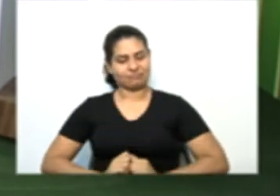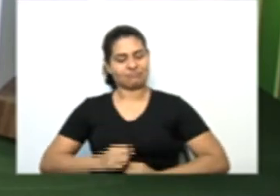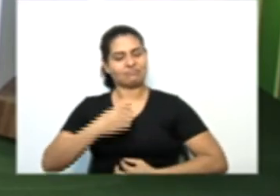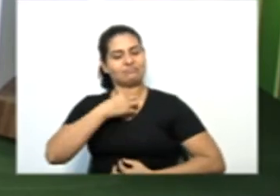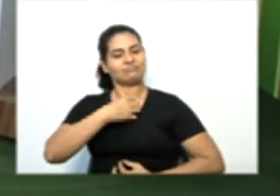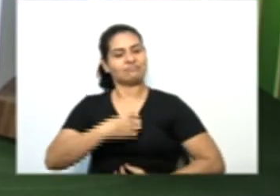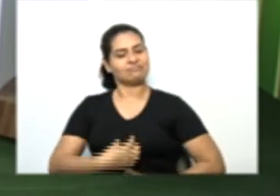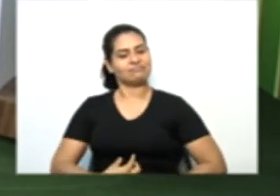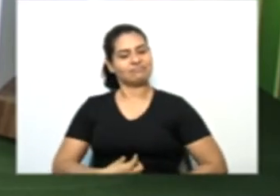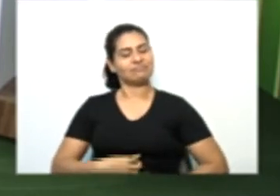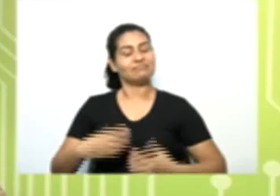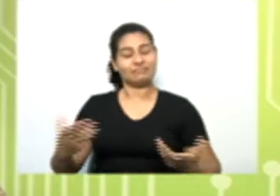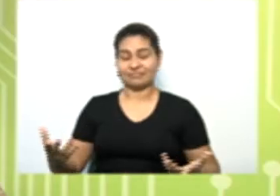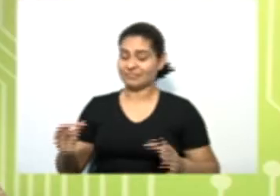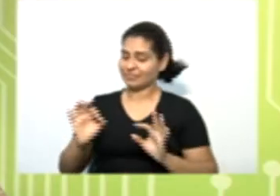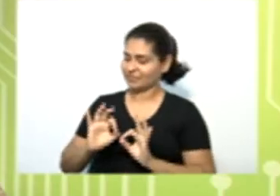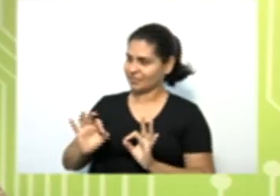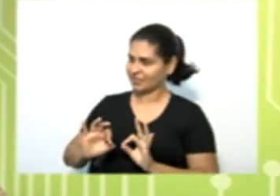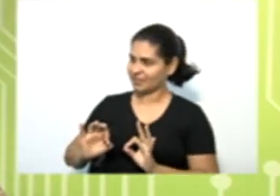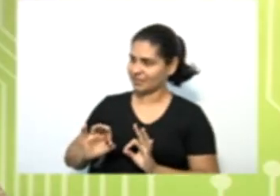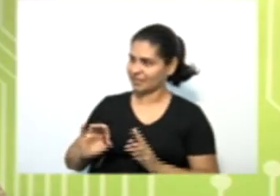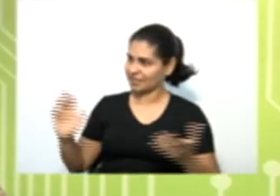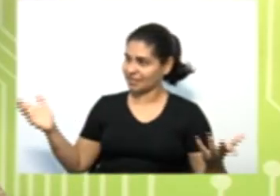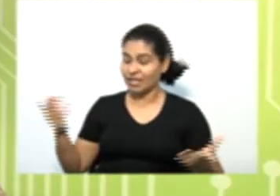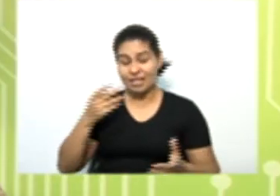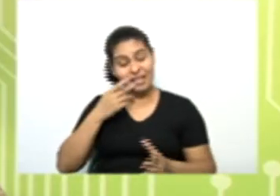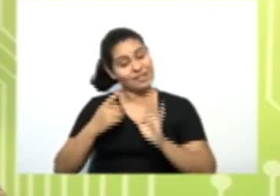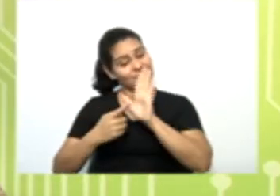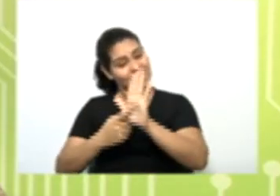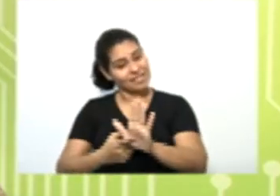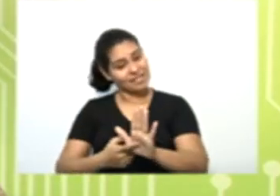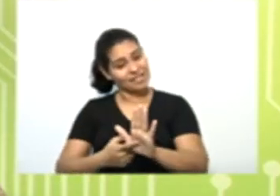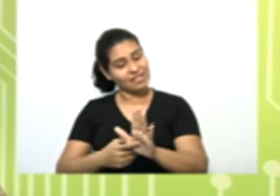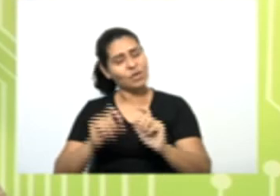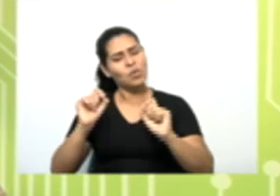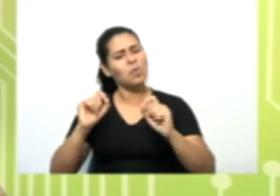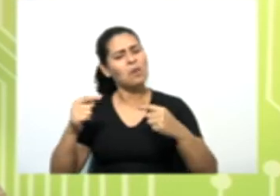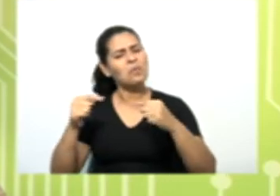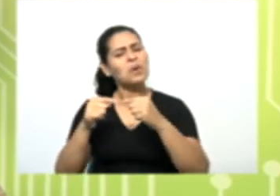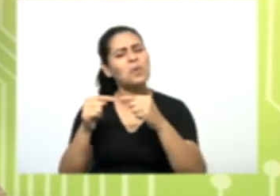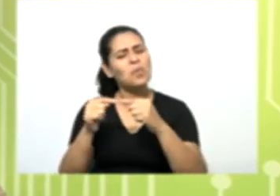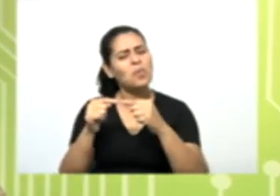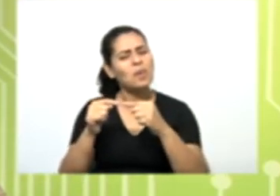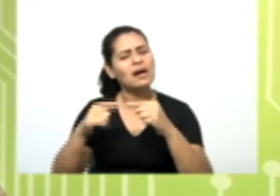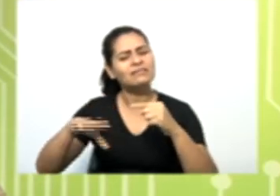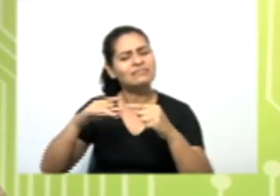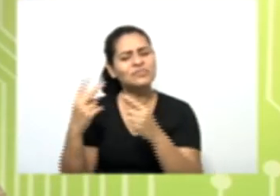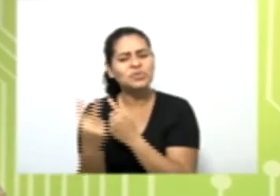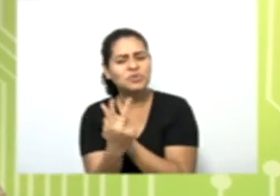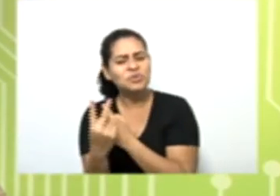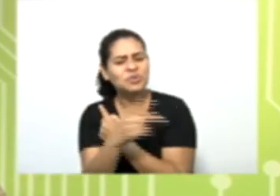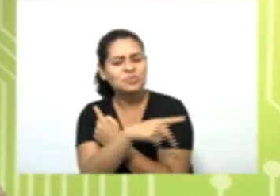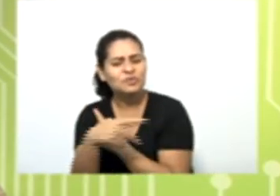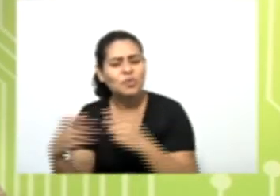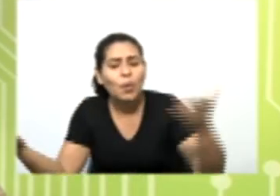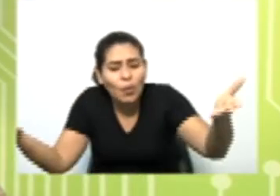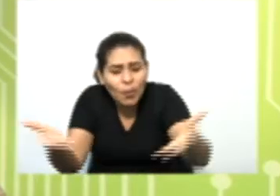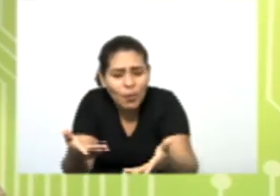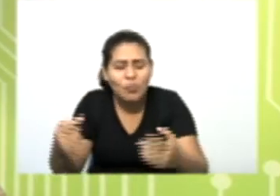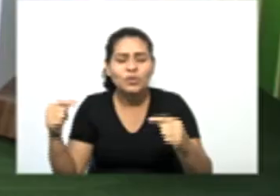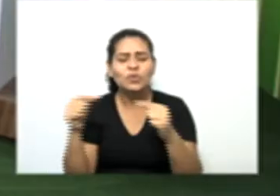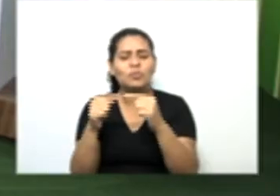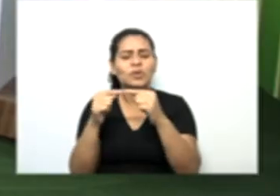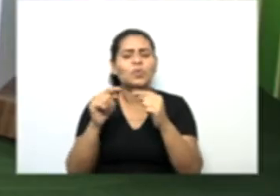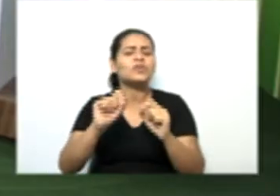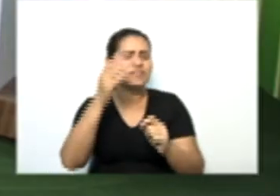nós estamos com uma apresentação igual no que sentido? Qual é a semelhança entre eu e o professor Gilberto hoje? Vamos ver se